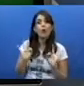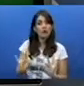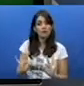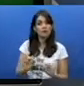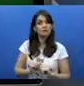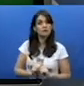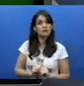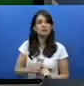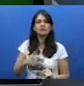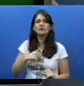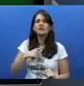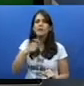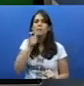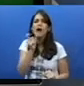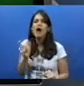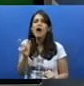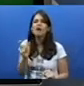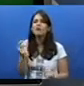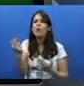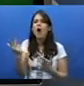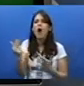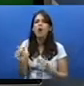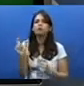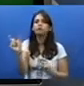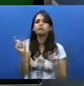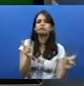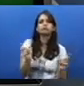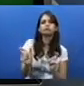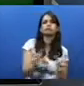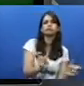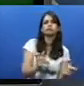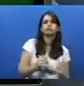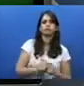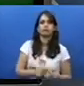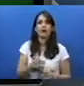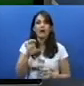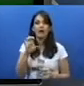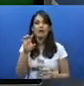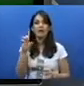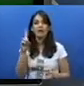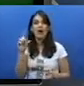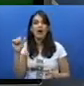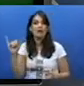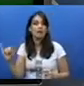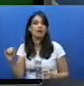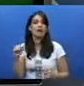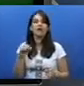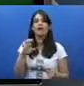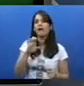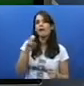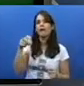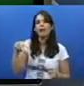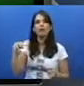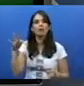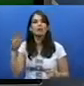expressões repetitivas como e daí, aí, então,